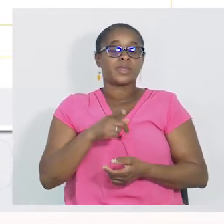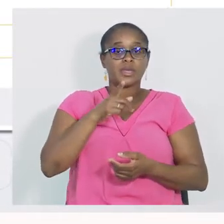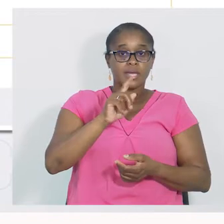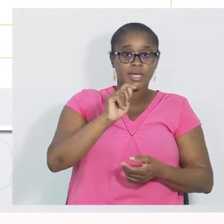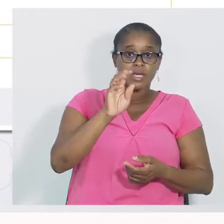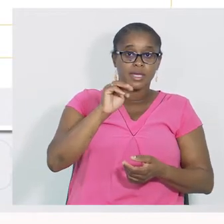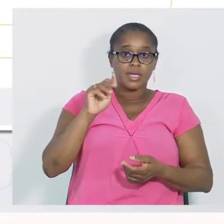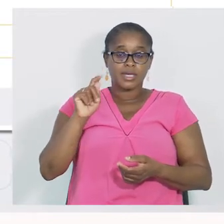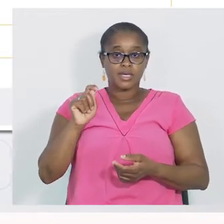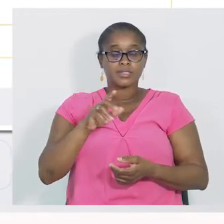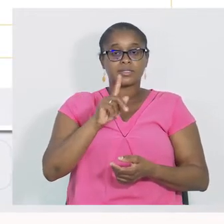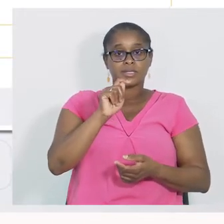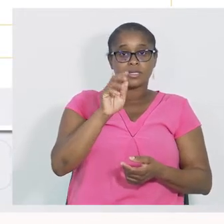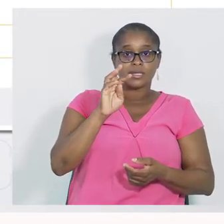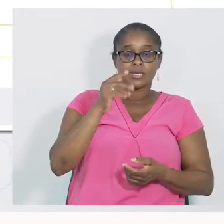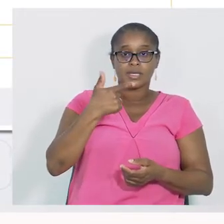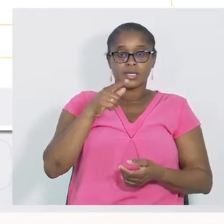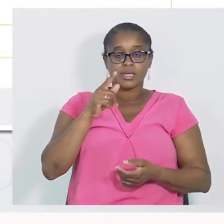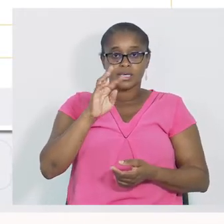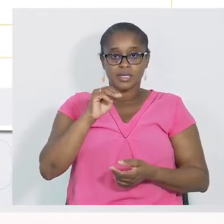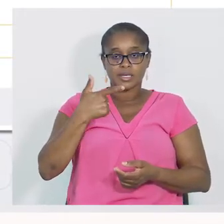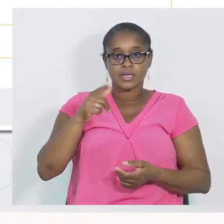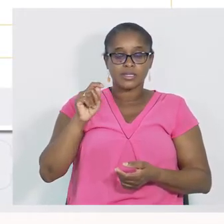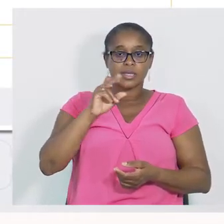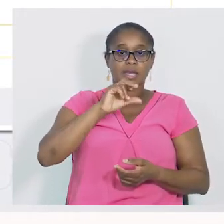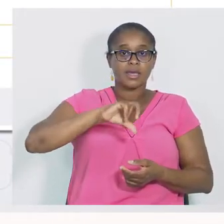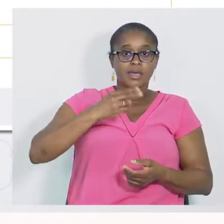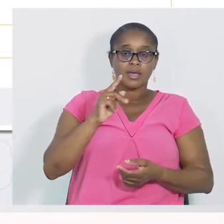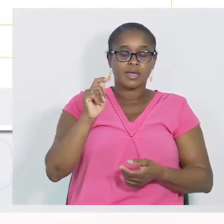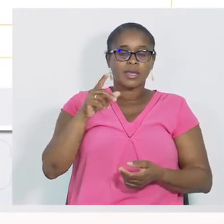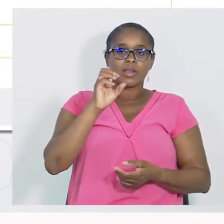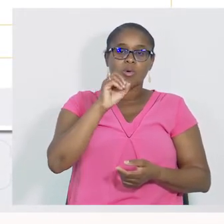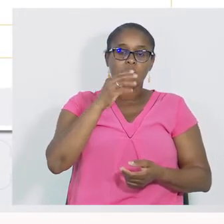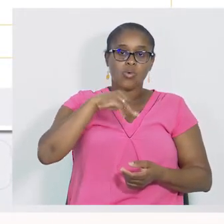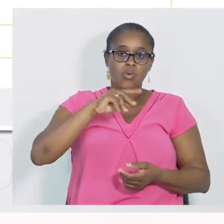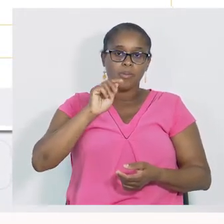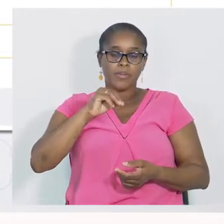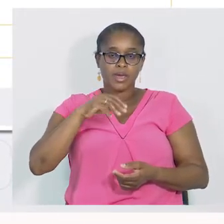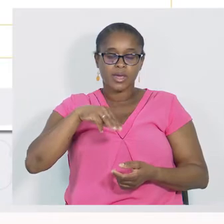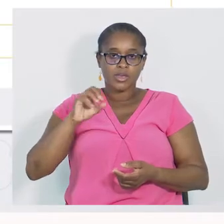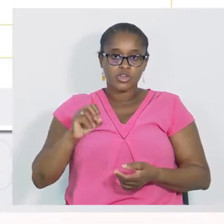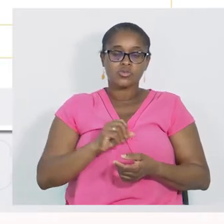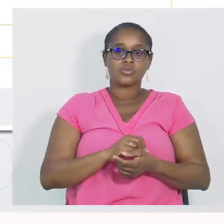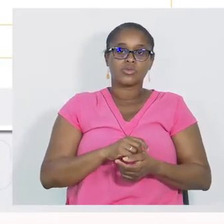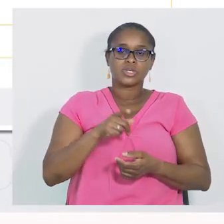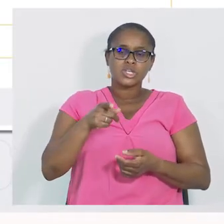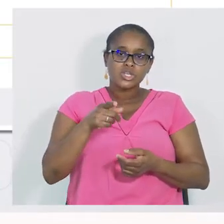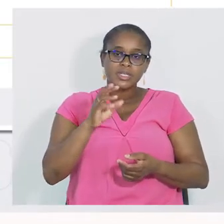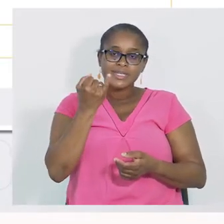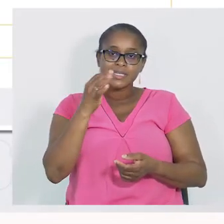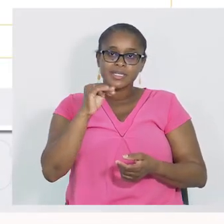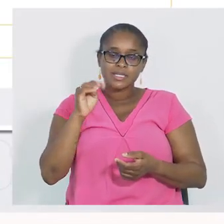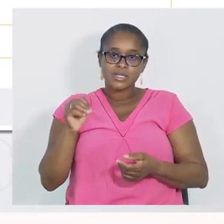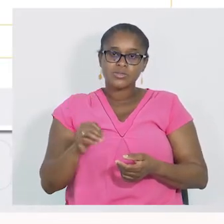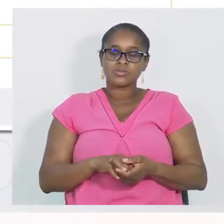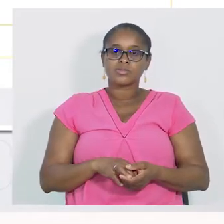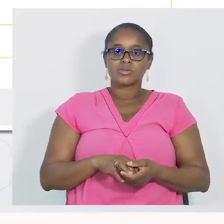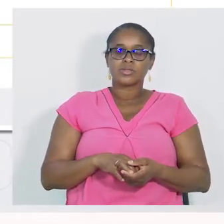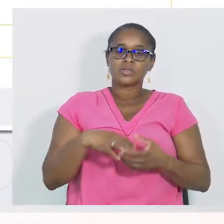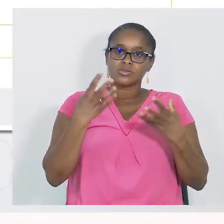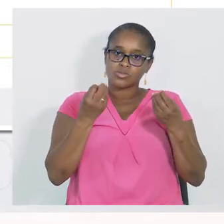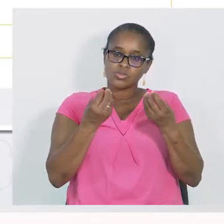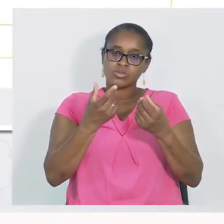determinantes demonstrativos. E já sabem por quê? Porque indicam a relação da distância entre o interlocutor, a pessoa que